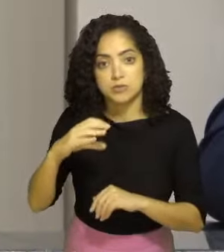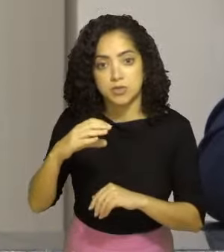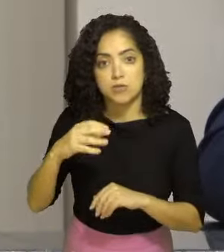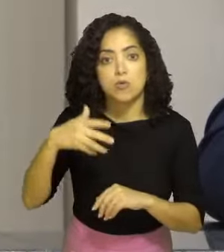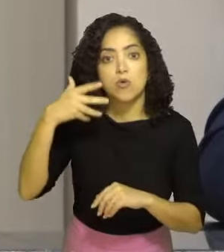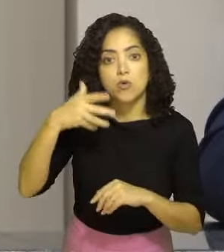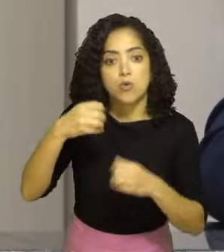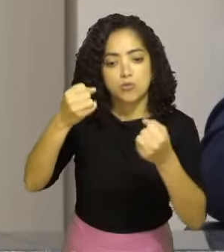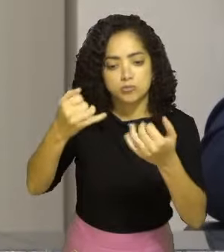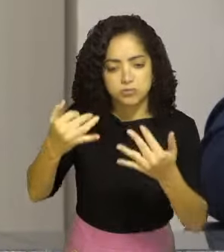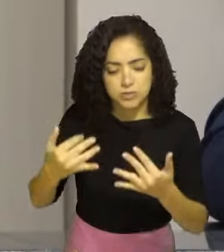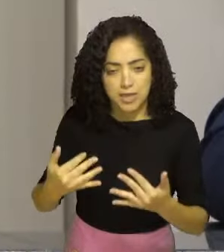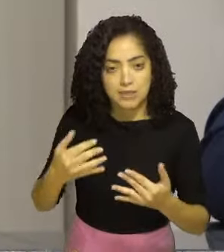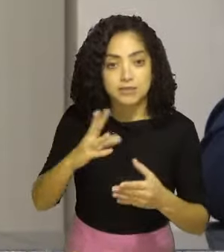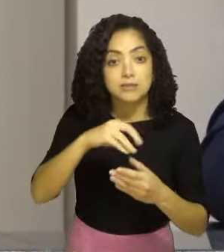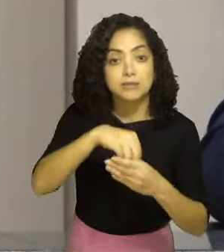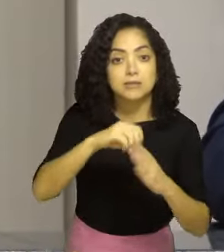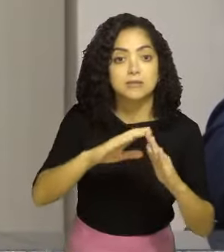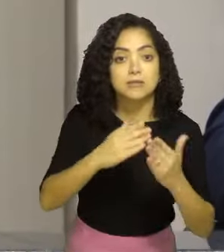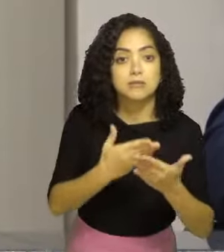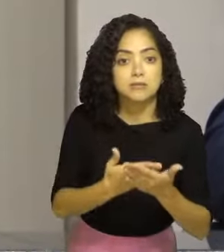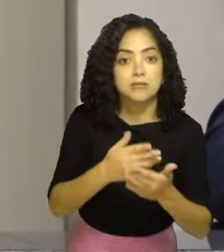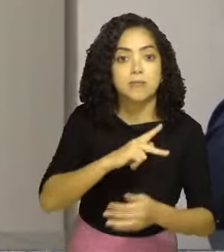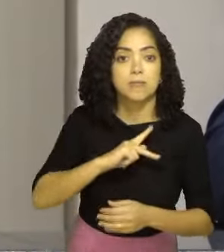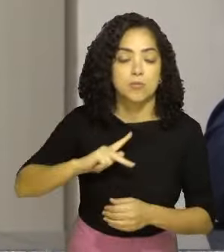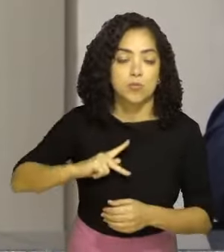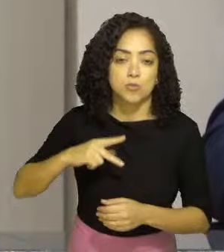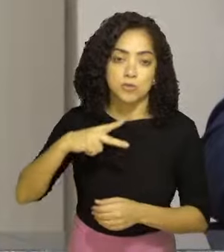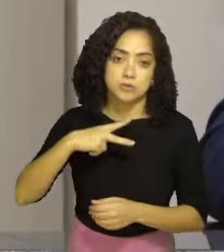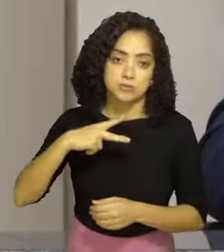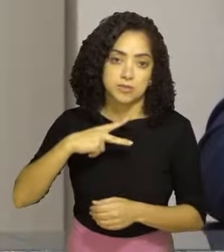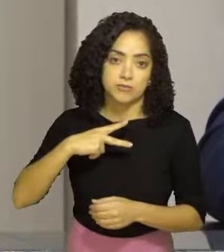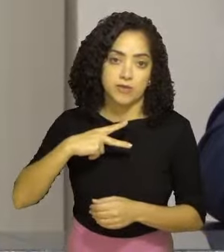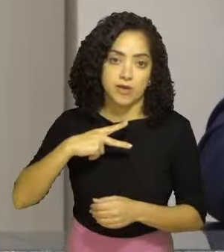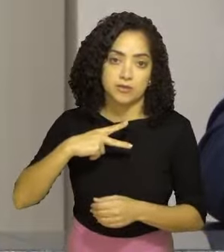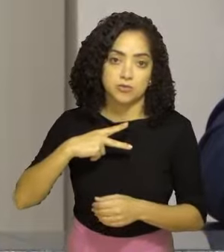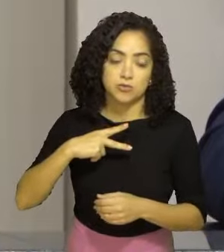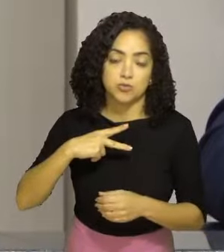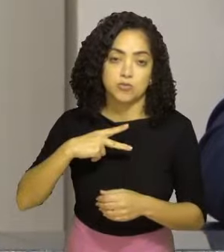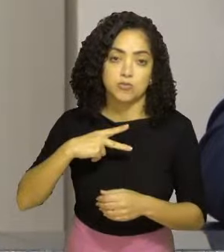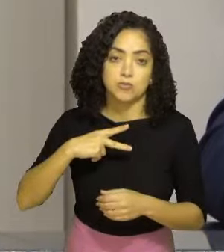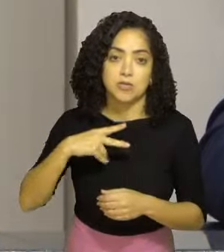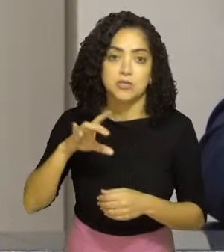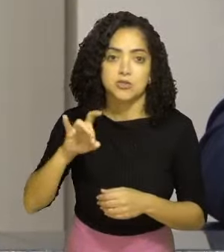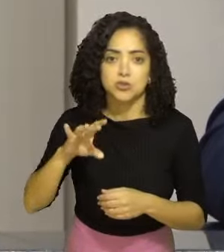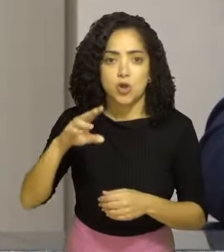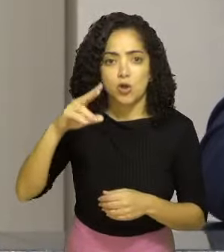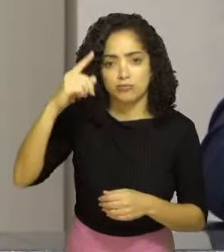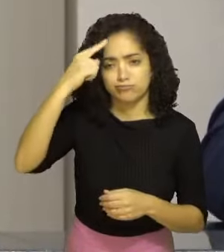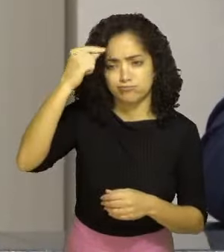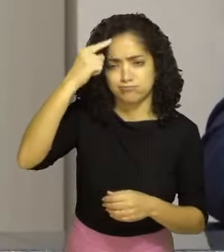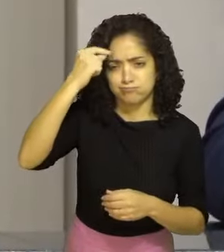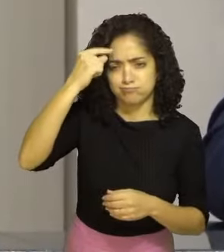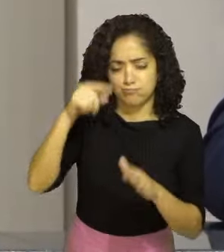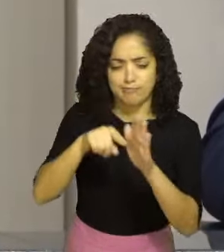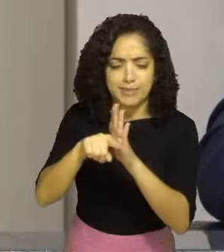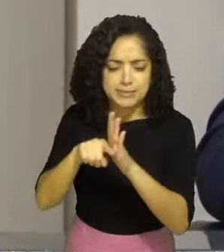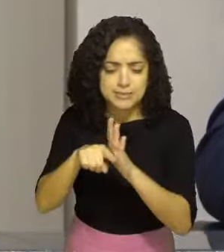nas escolas públicas e privadas, não só para quem está no ensino superior fazendo